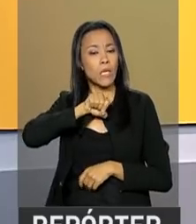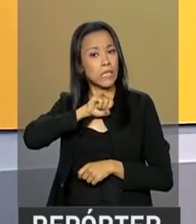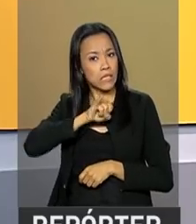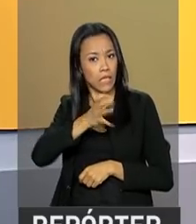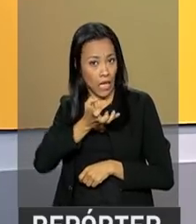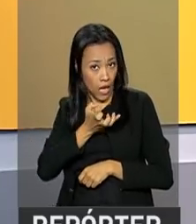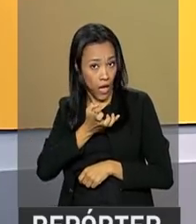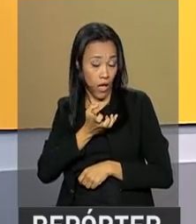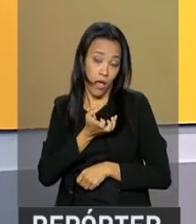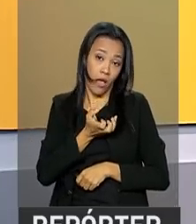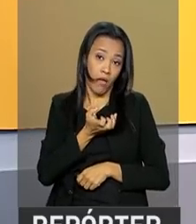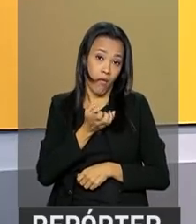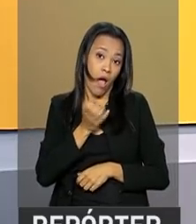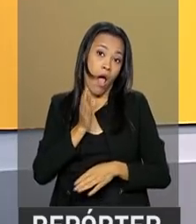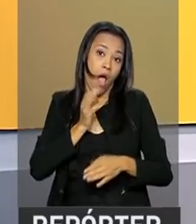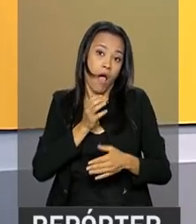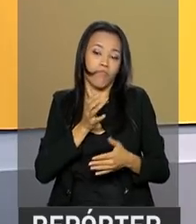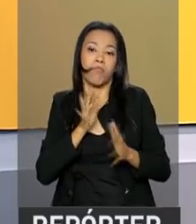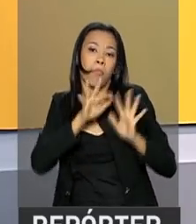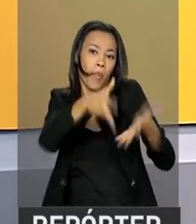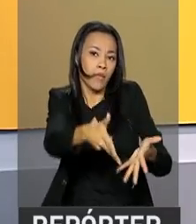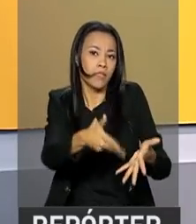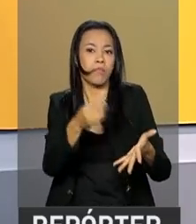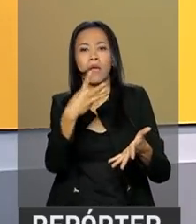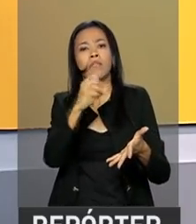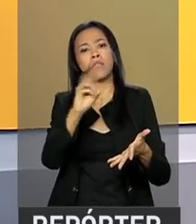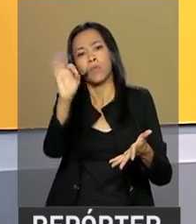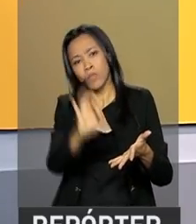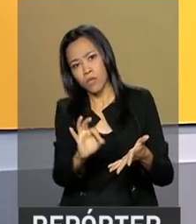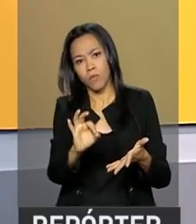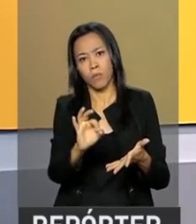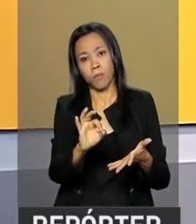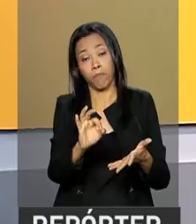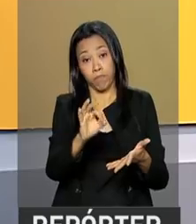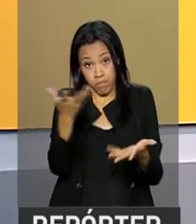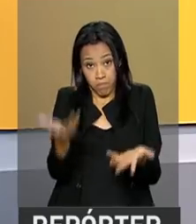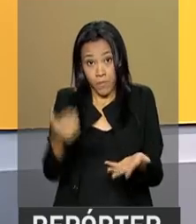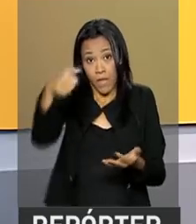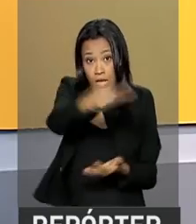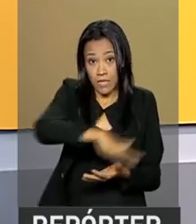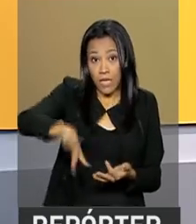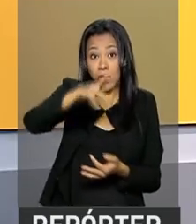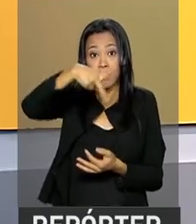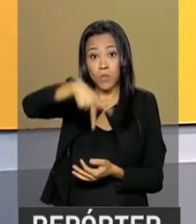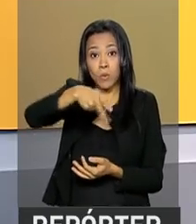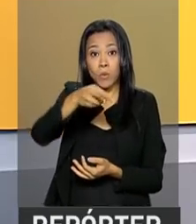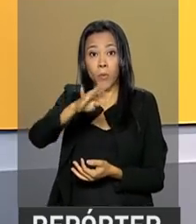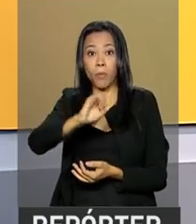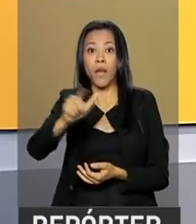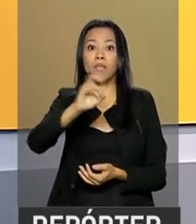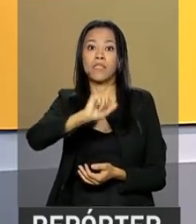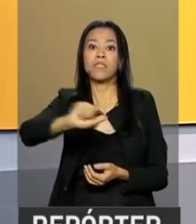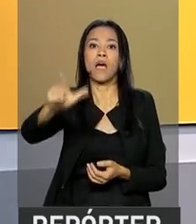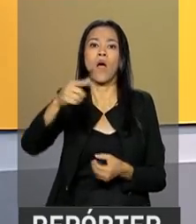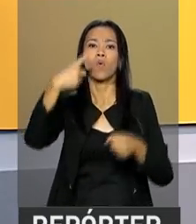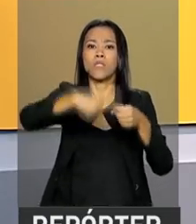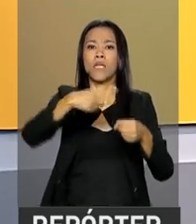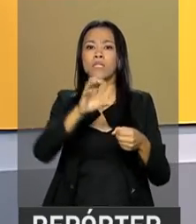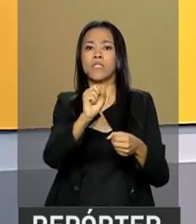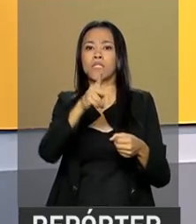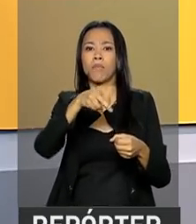operadora com uma participação mínima de 30% as áreas do pré-sal escolhidas são sapinho a